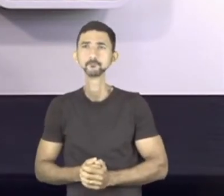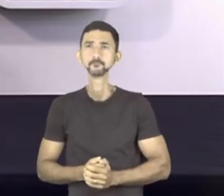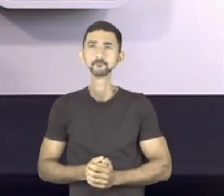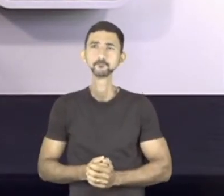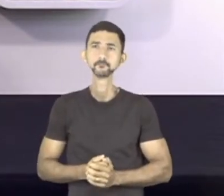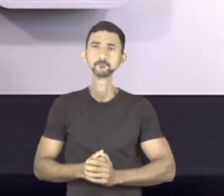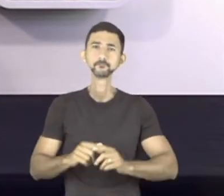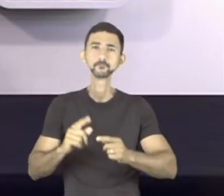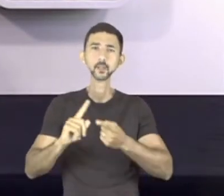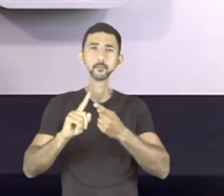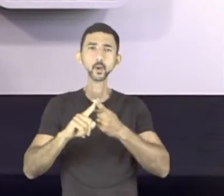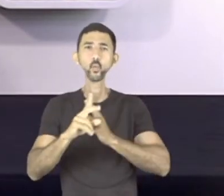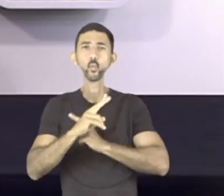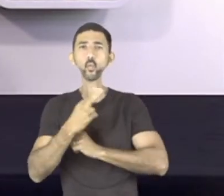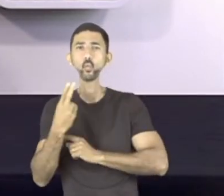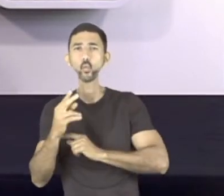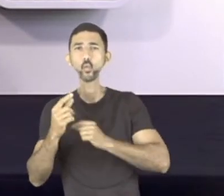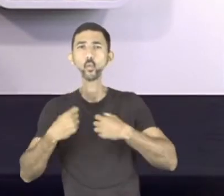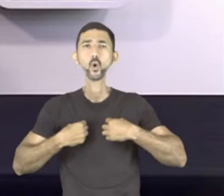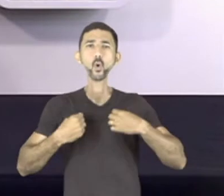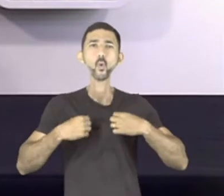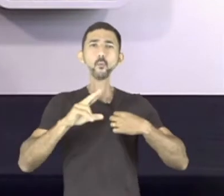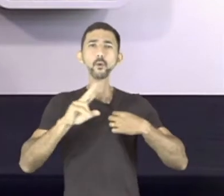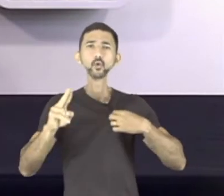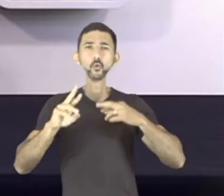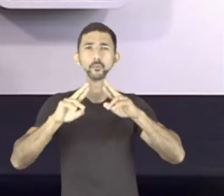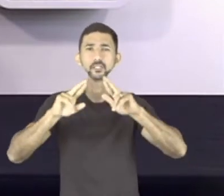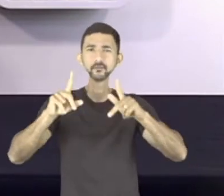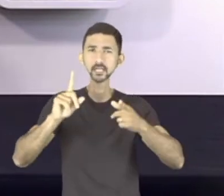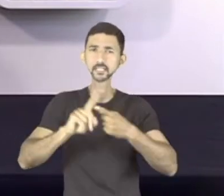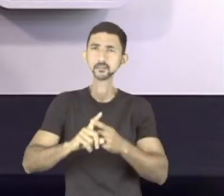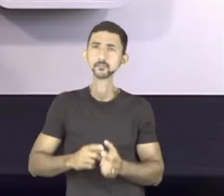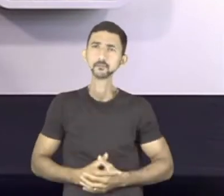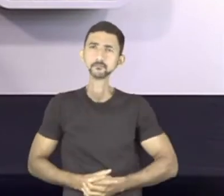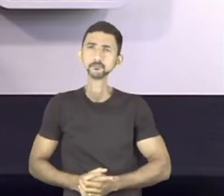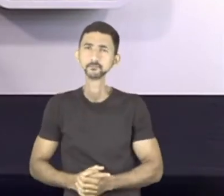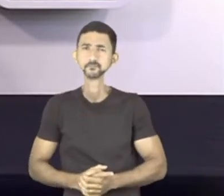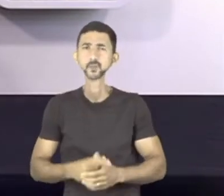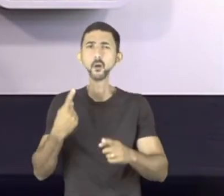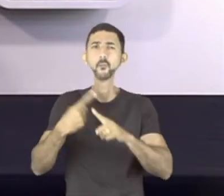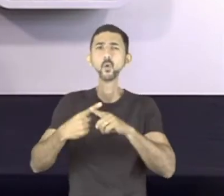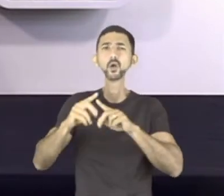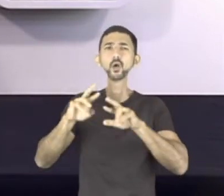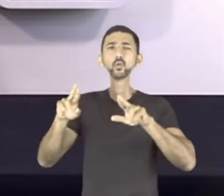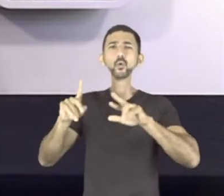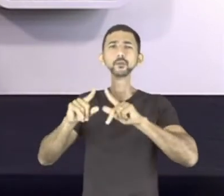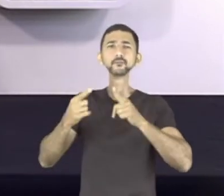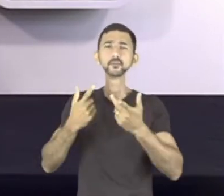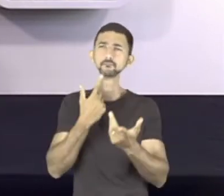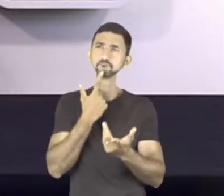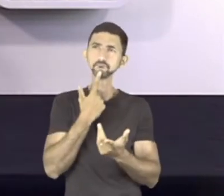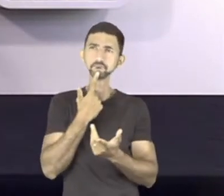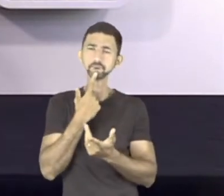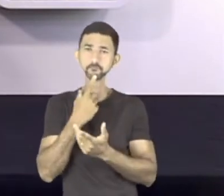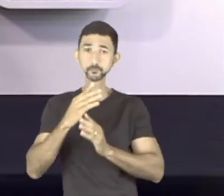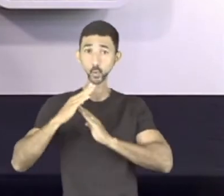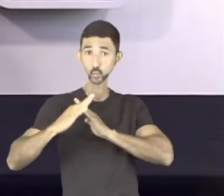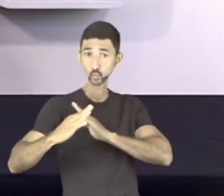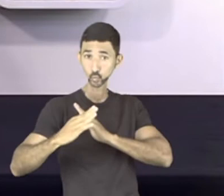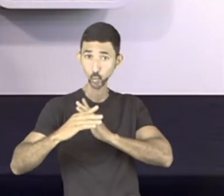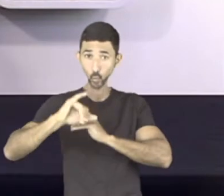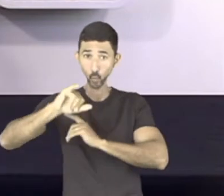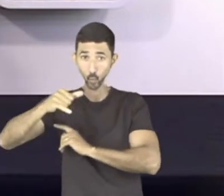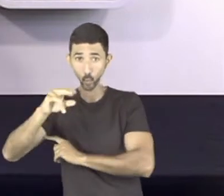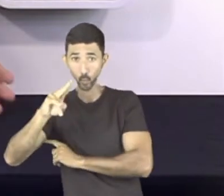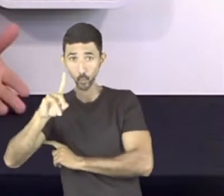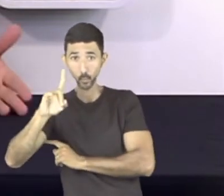dogo, ou seja, um nome diferenciado. Professor, por que o nome é diferente? Primeiro, o judô e o karatê, eles